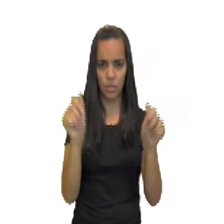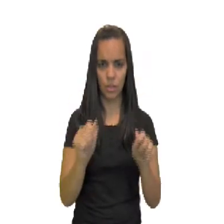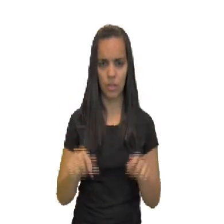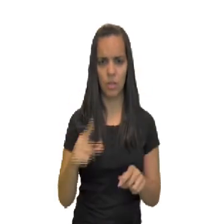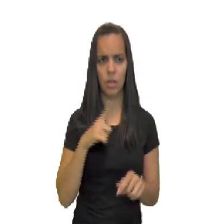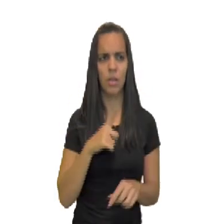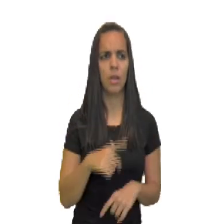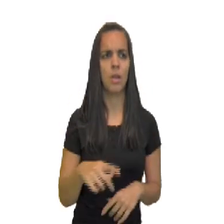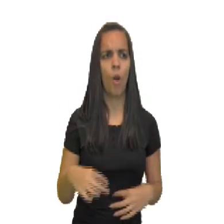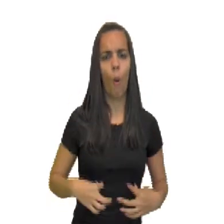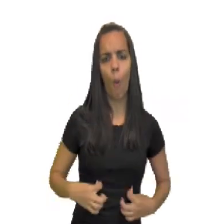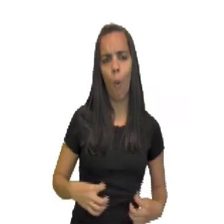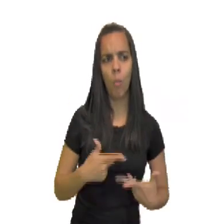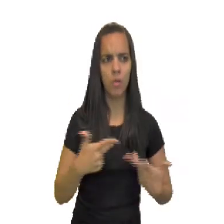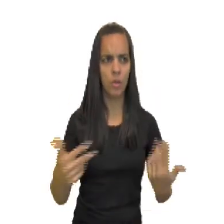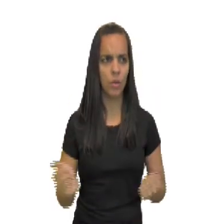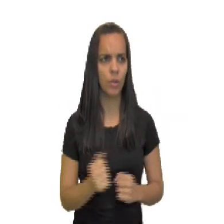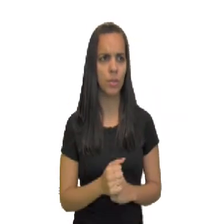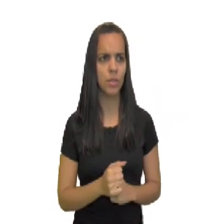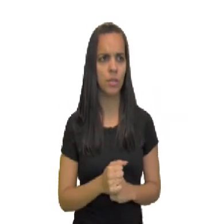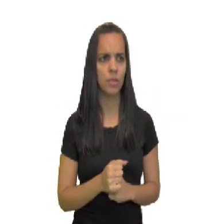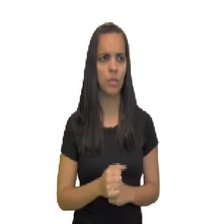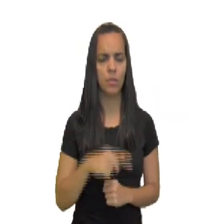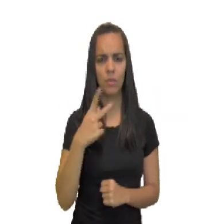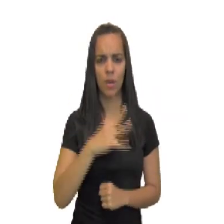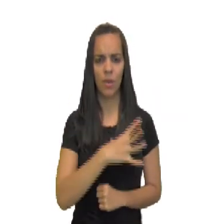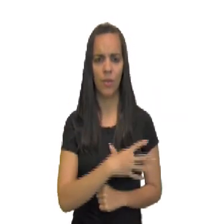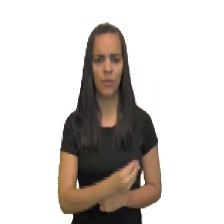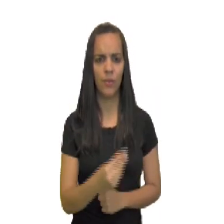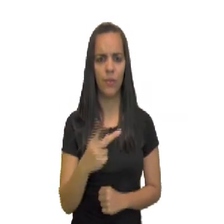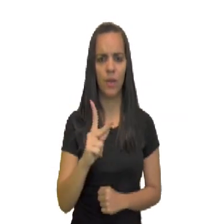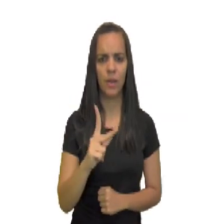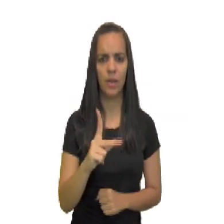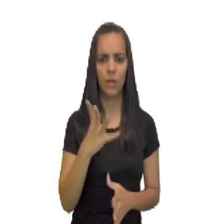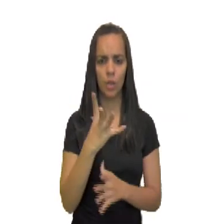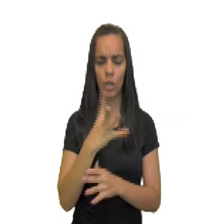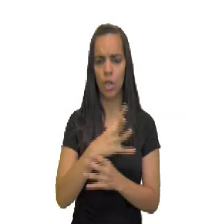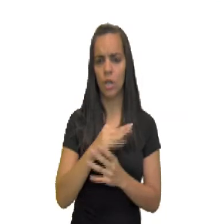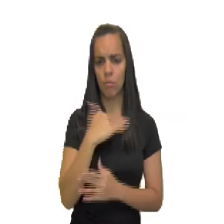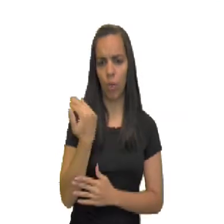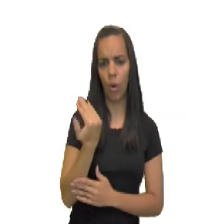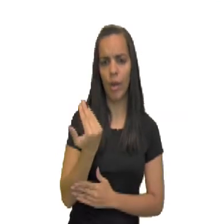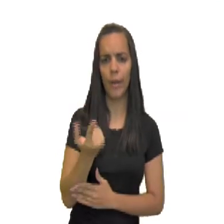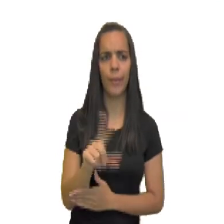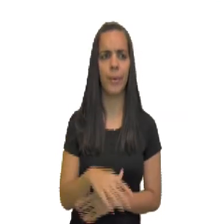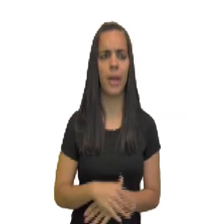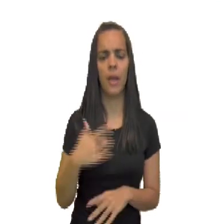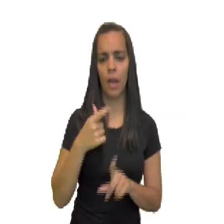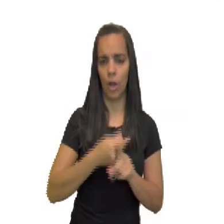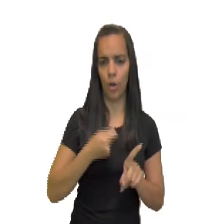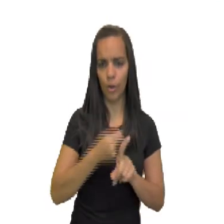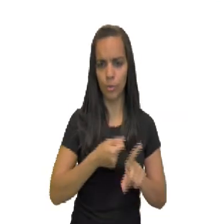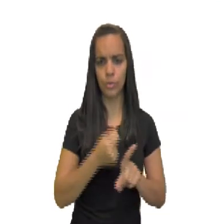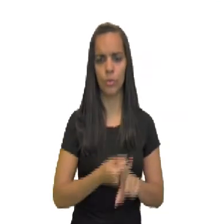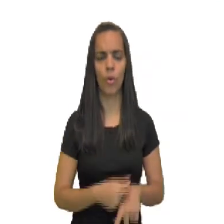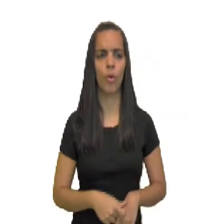à procura do corpo do seu filho morto pelos ditadores,